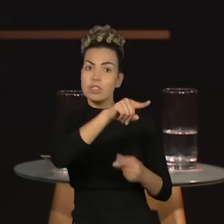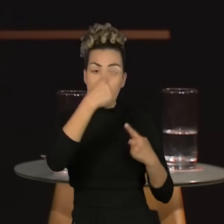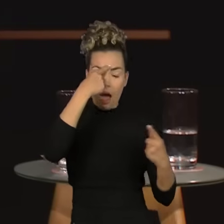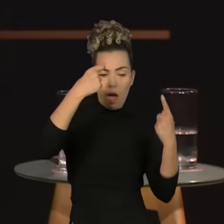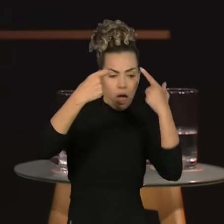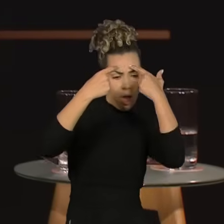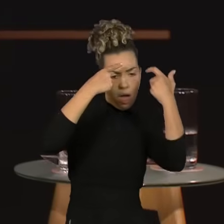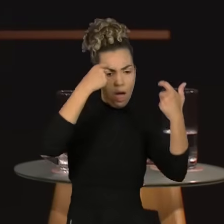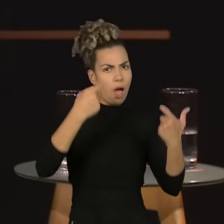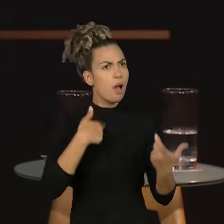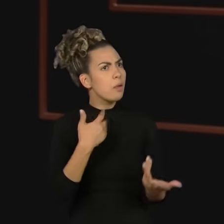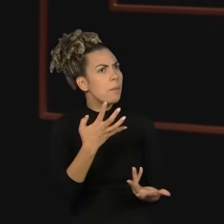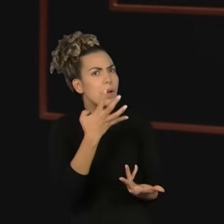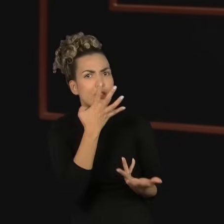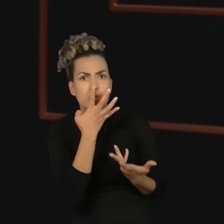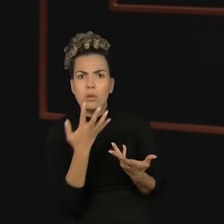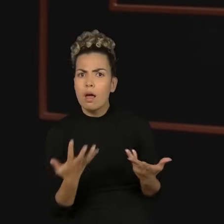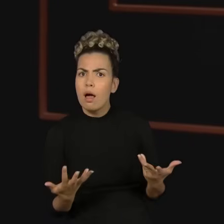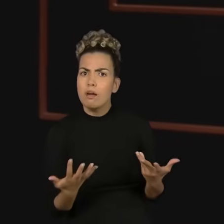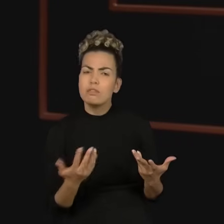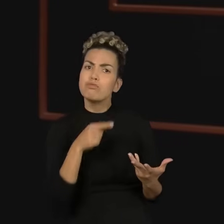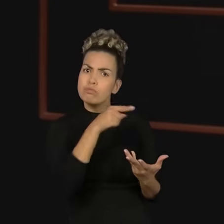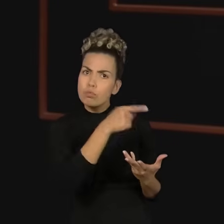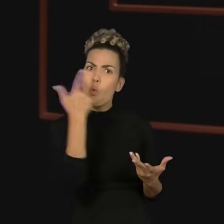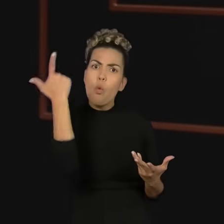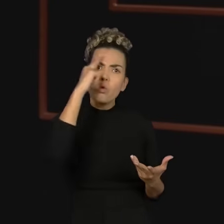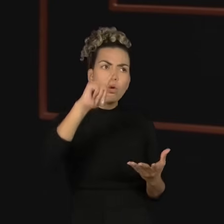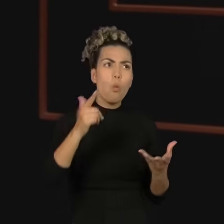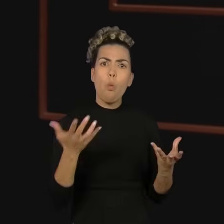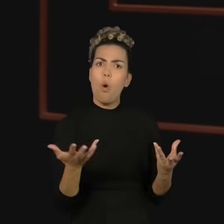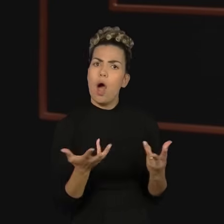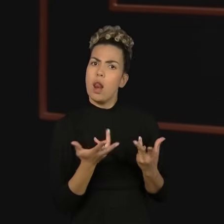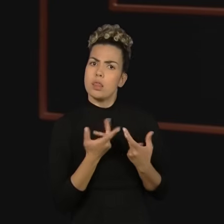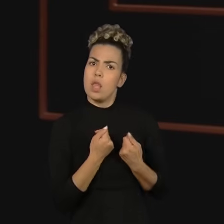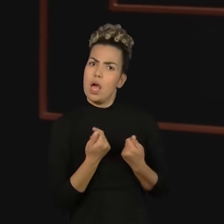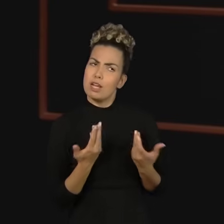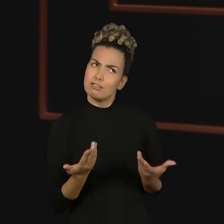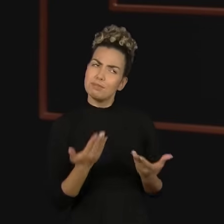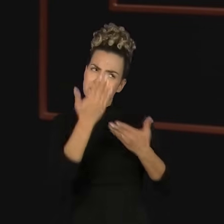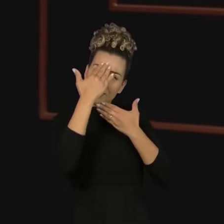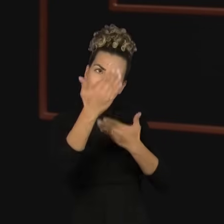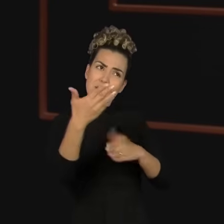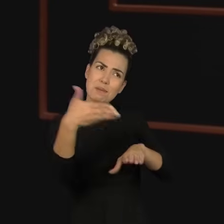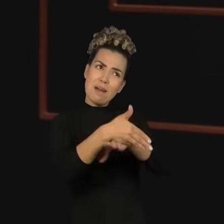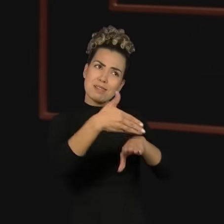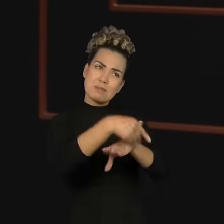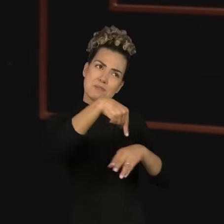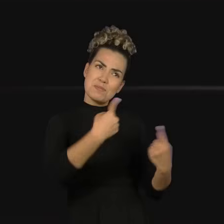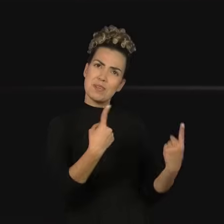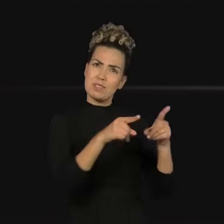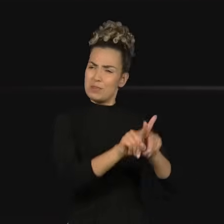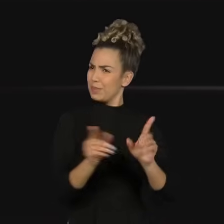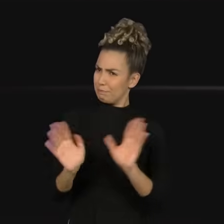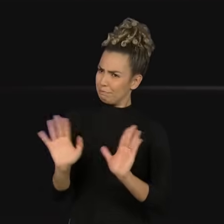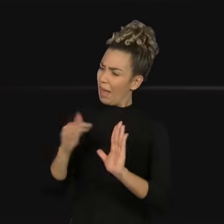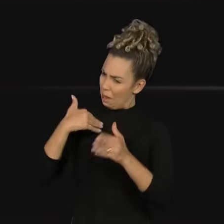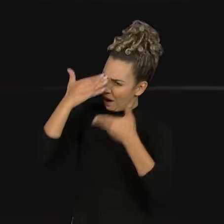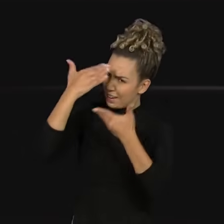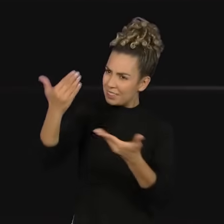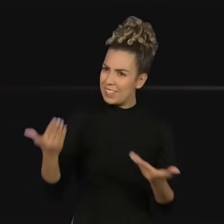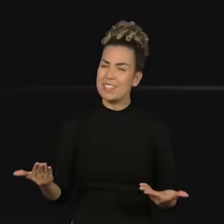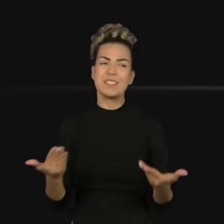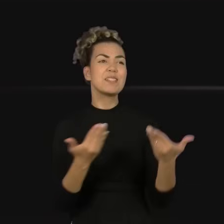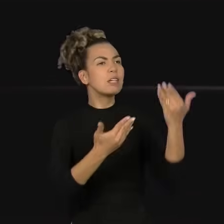impressionante como você consegue produzir tanto e com tanta qualidade. Muito obrigado por ter vindo ao Persona. Imagina, eu que agradeço. Bom, Flávio,